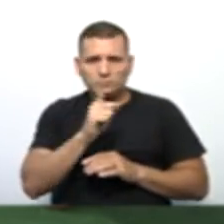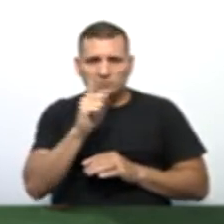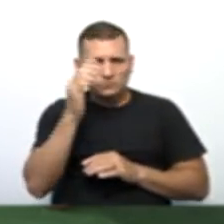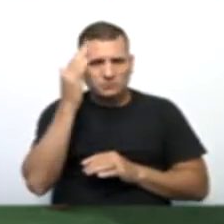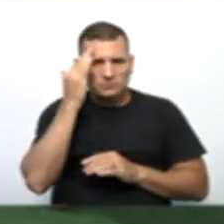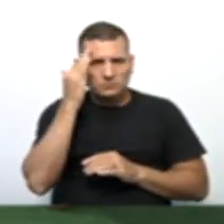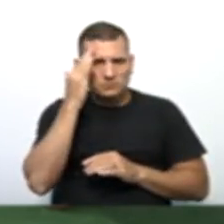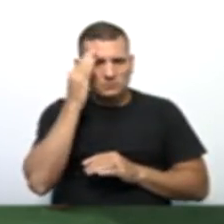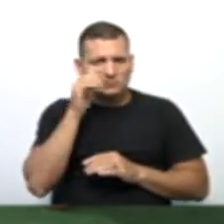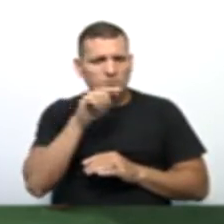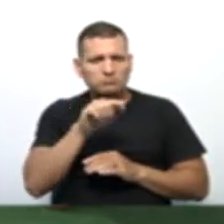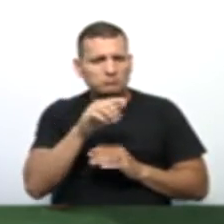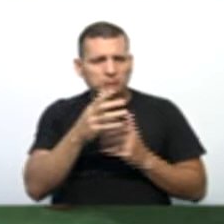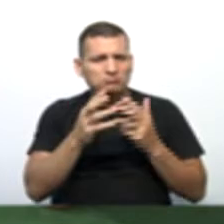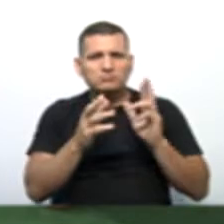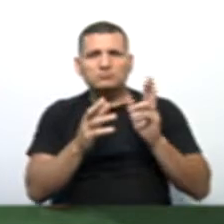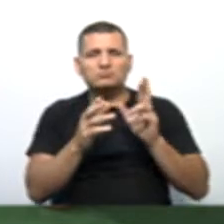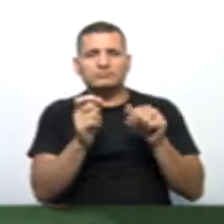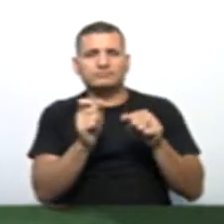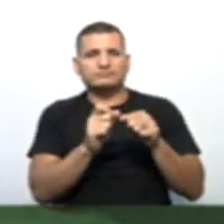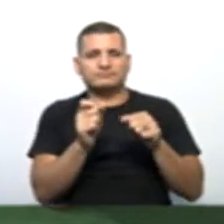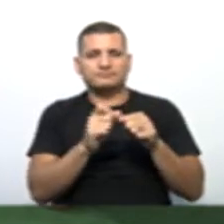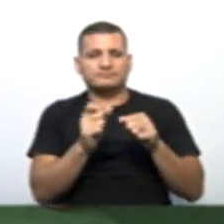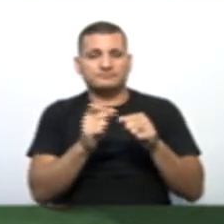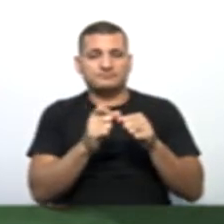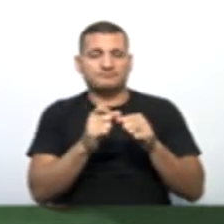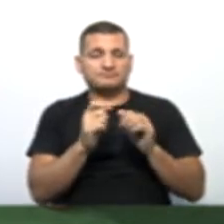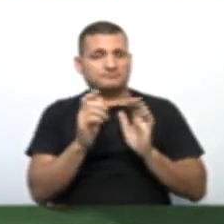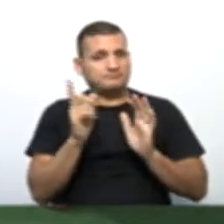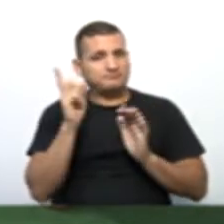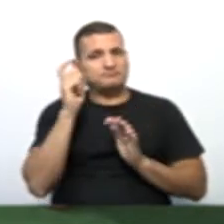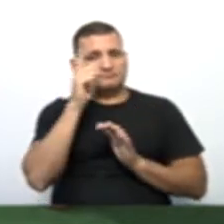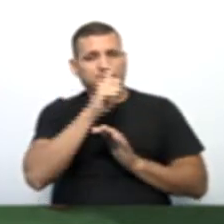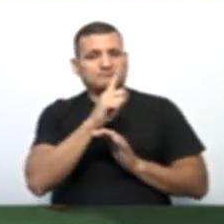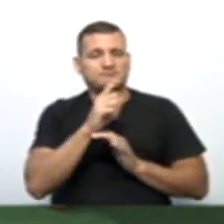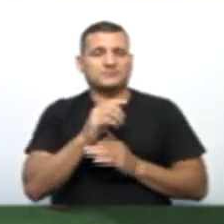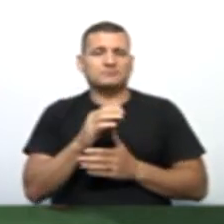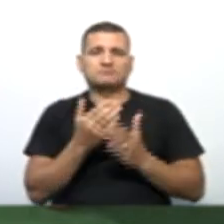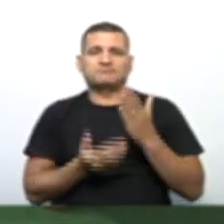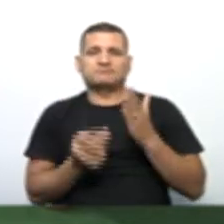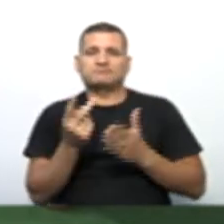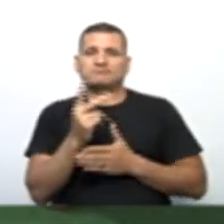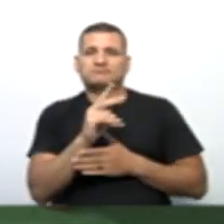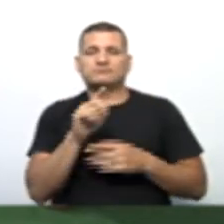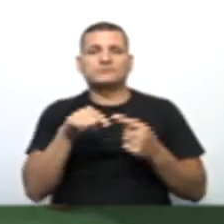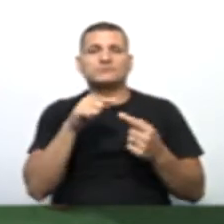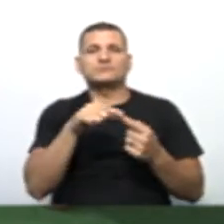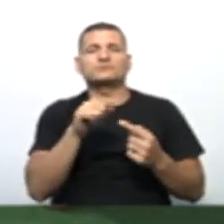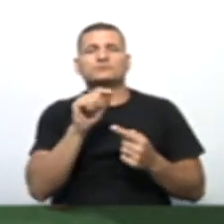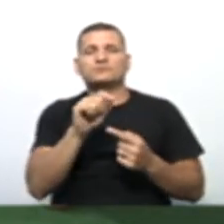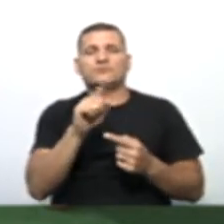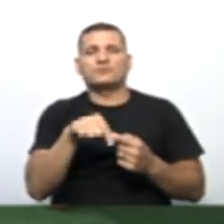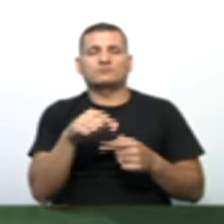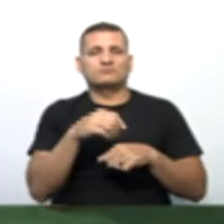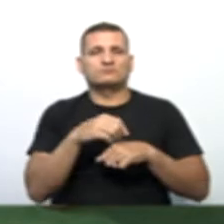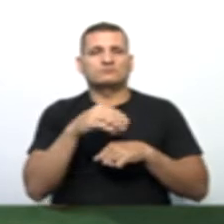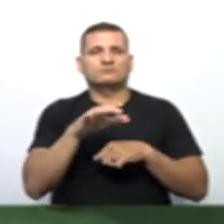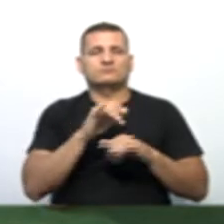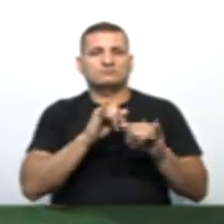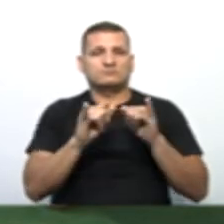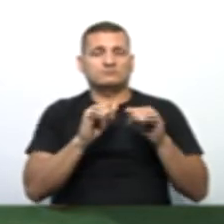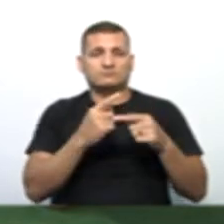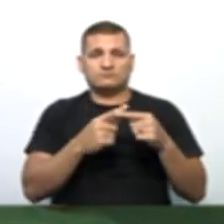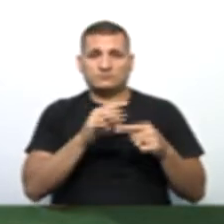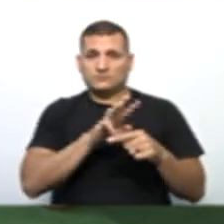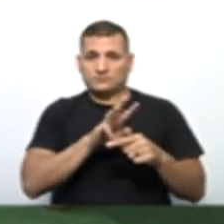mensagem de quem criou é bem complicado perde a função dele né de de passar a informação que o site a função é